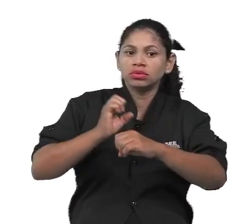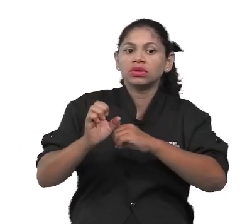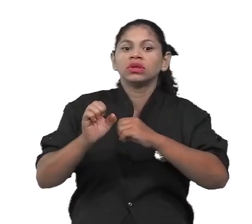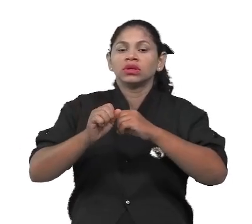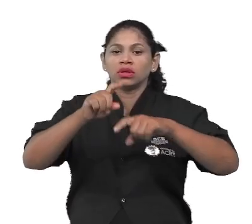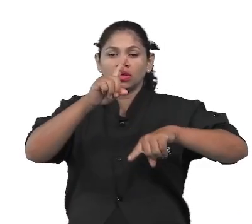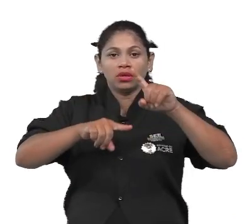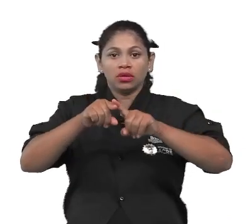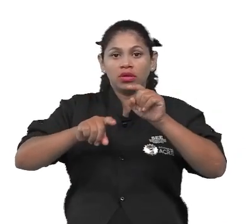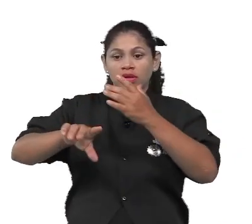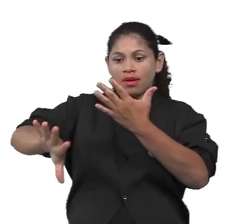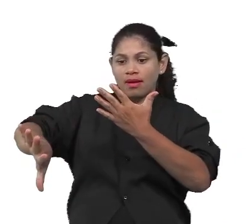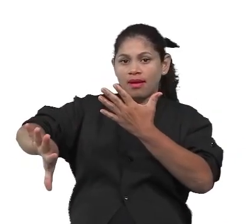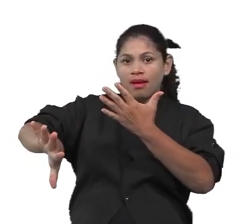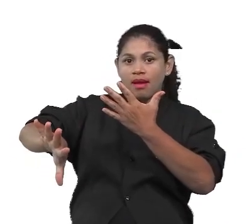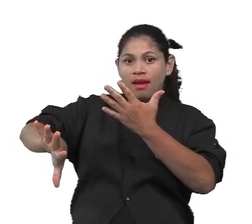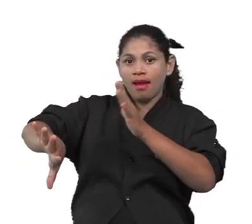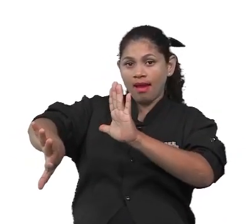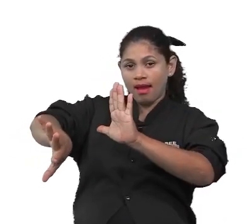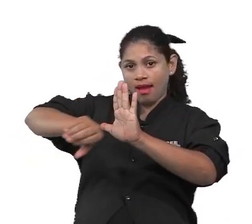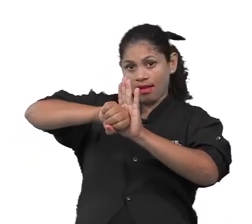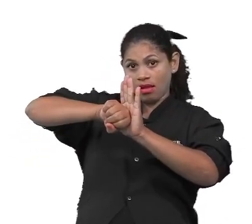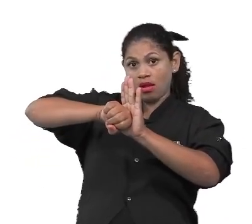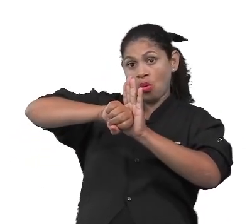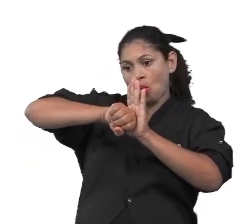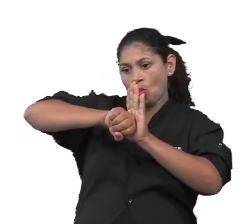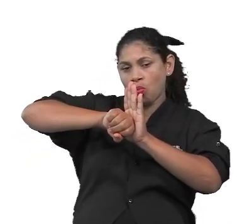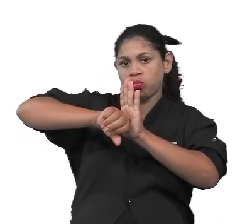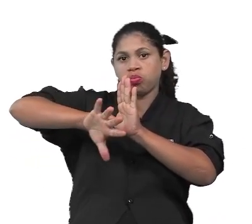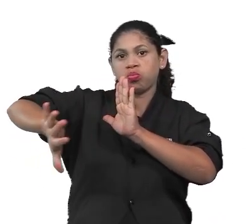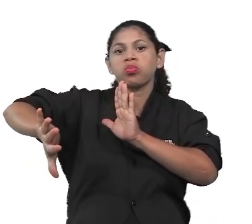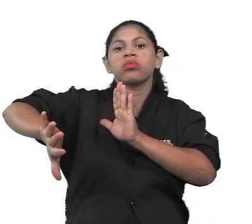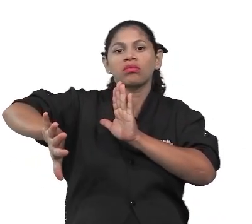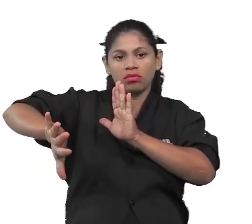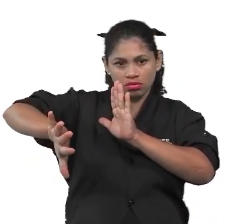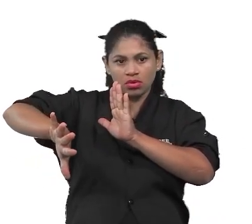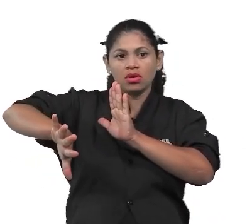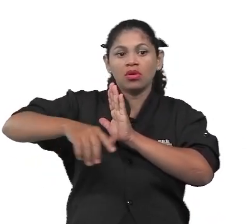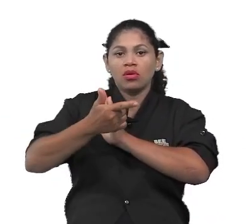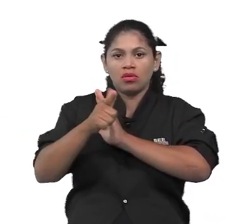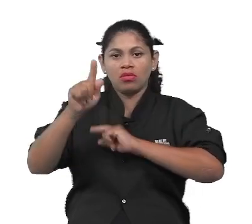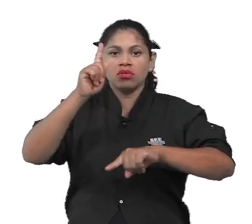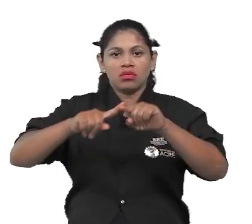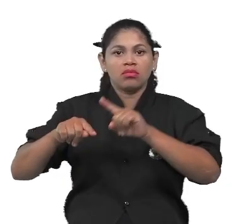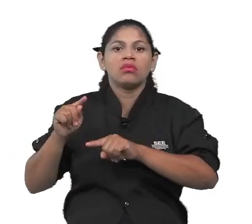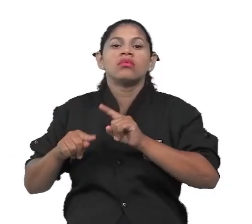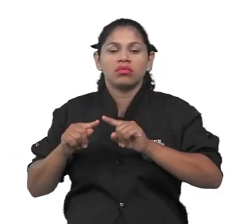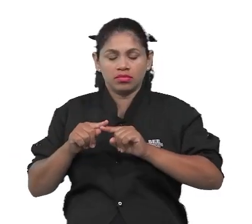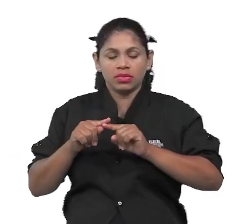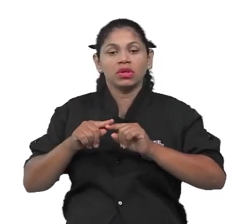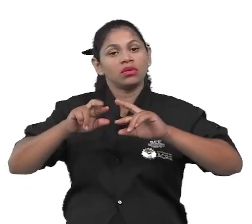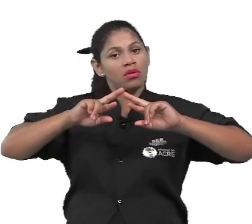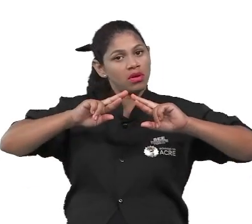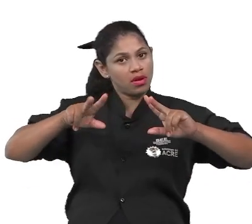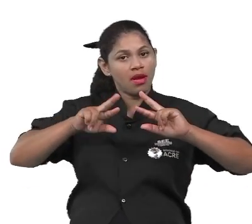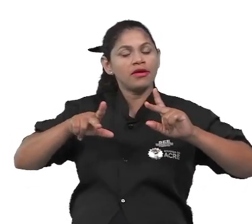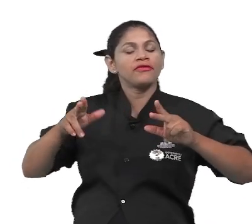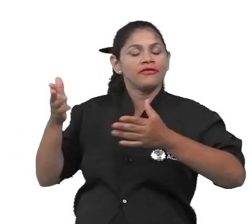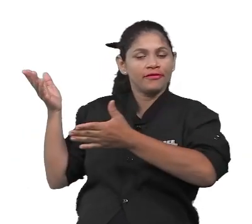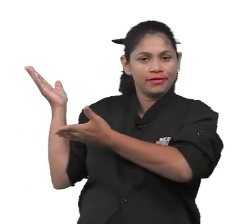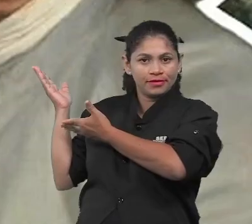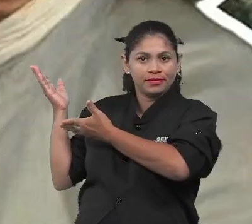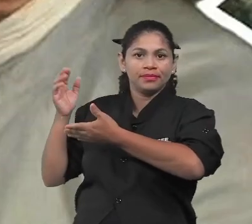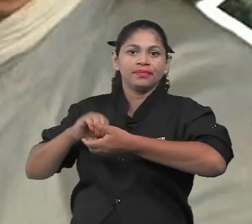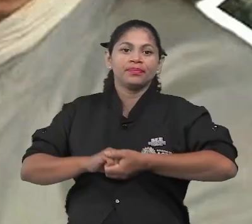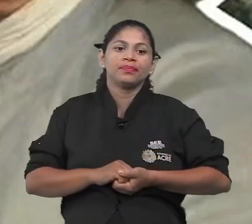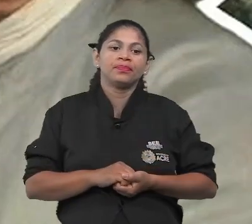outros materiais magnéticos. Então, essa daí, basicamente, é a diferença entre a eletricidade e o